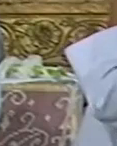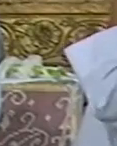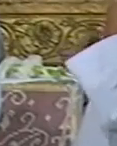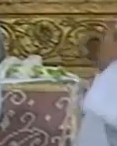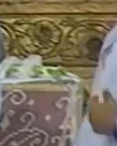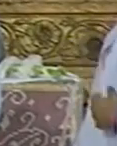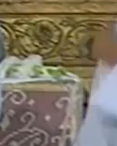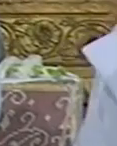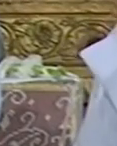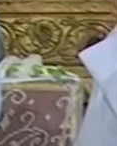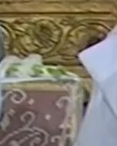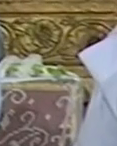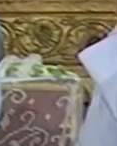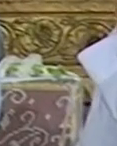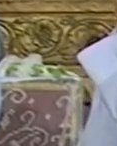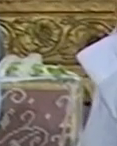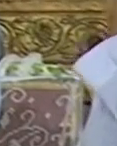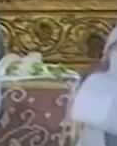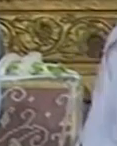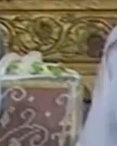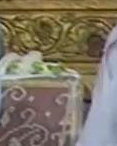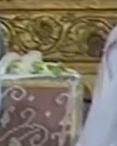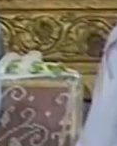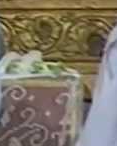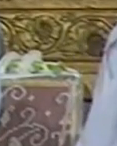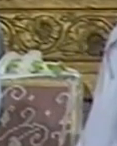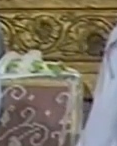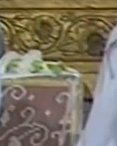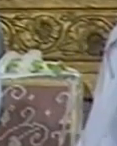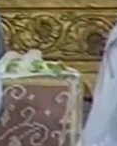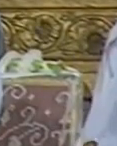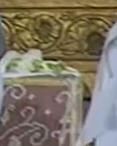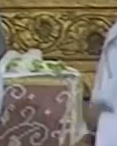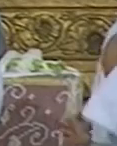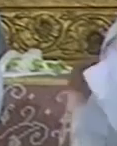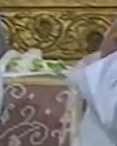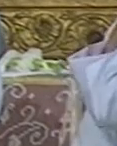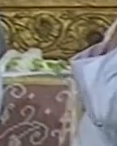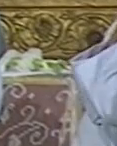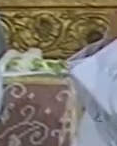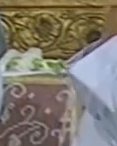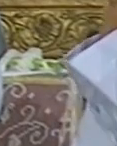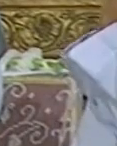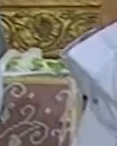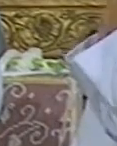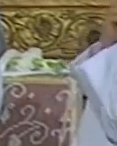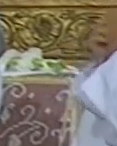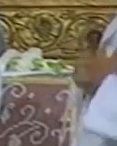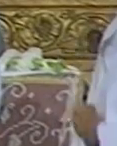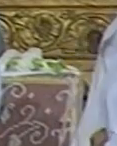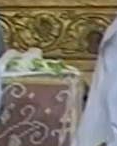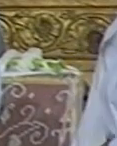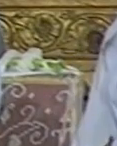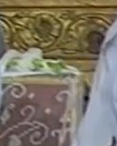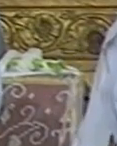O alimento celeste que recebemos, Senhor, nos transforme em imagem de Cristo, que no